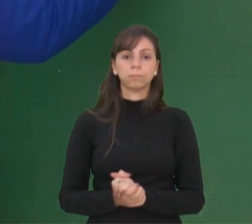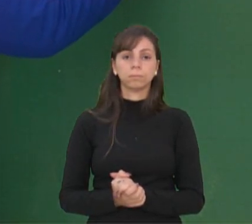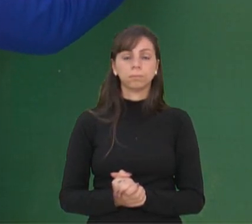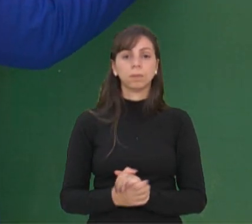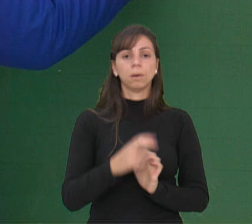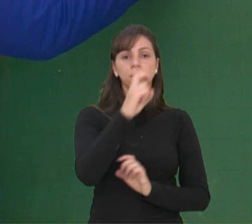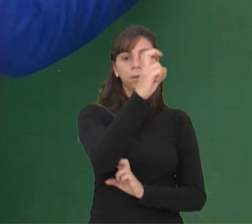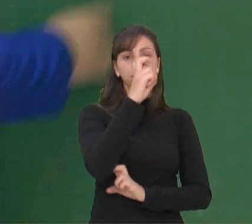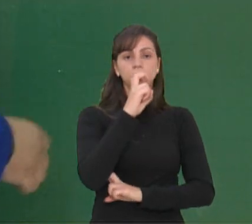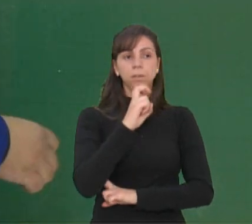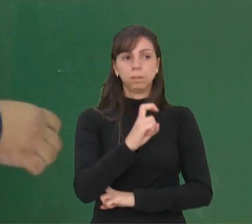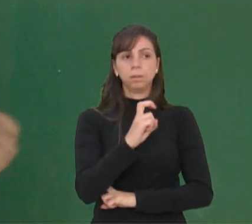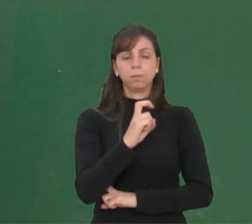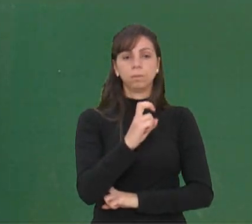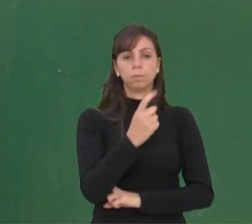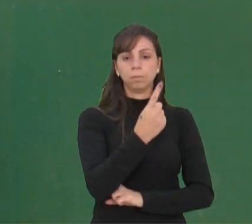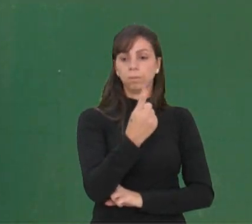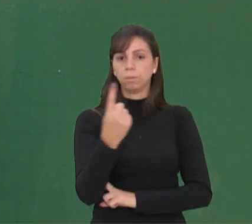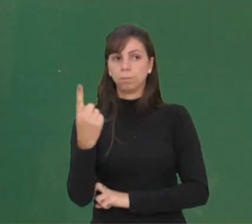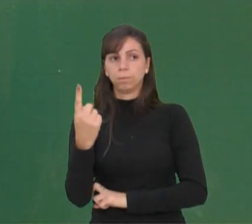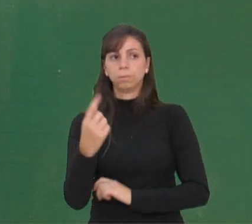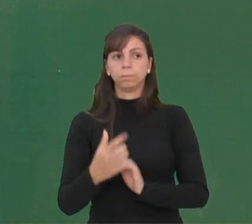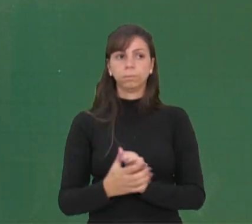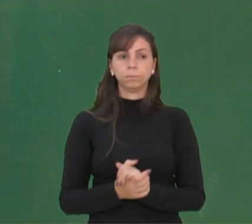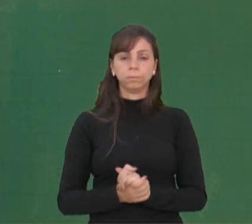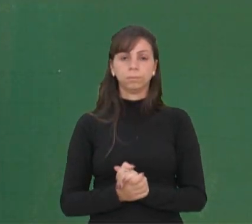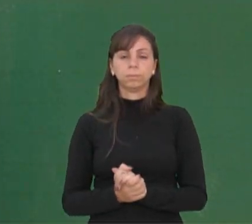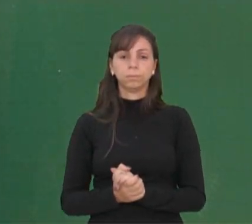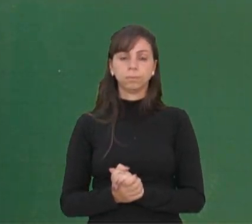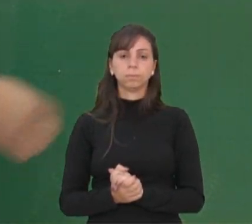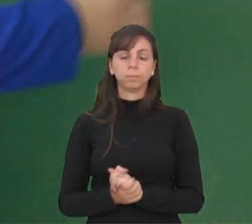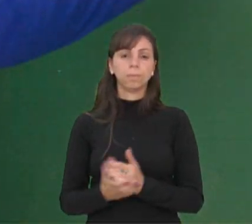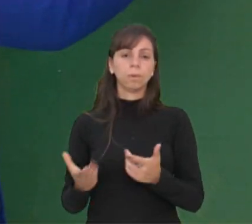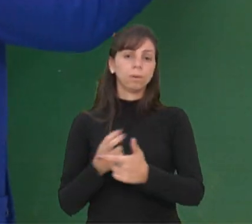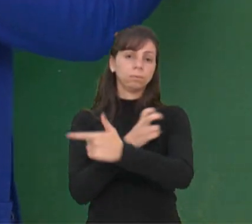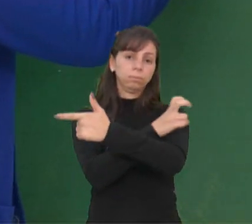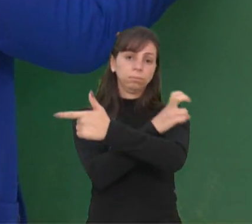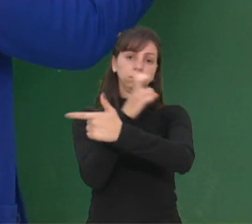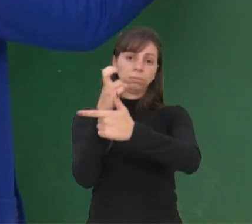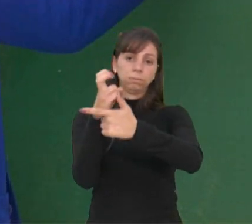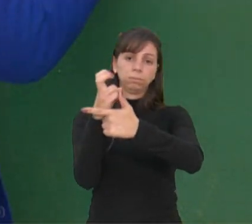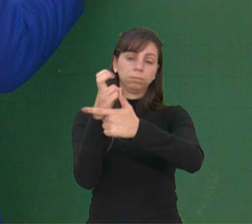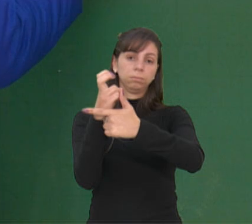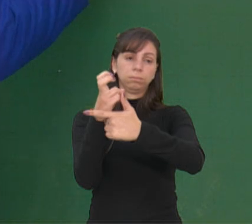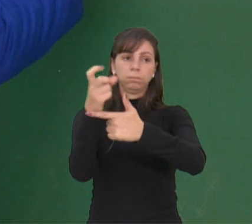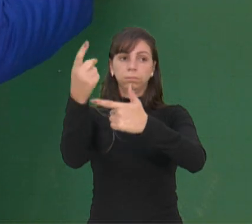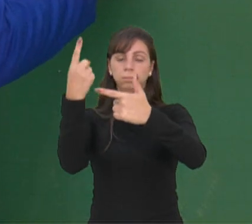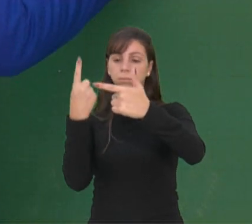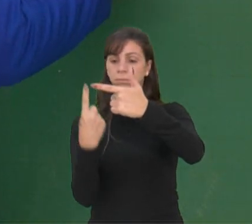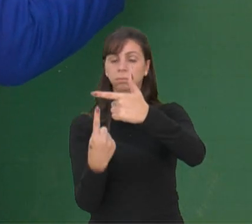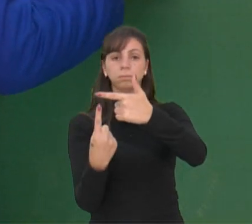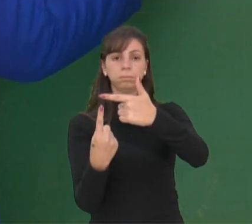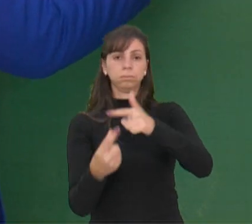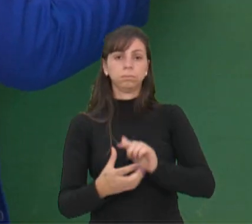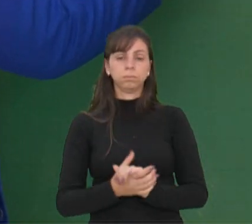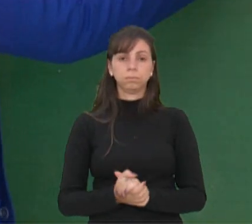1 e repete 1. E agora, para finalizar, só dá para dividir por 5 mesmo, né? 5 por 5